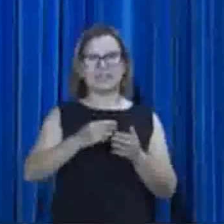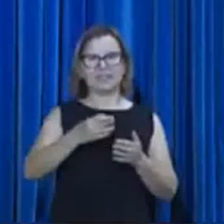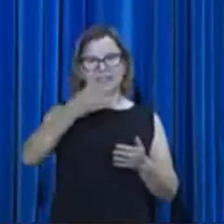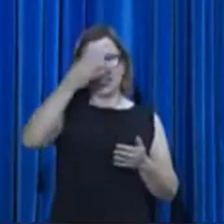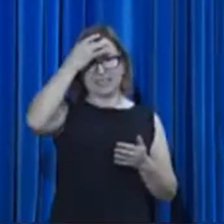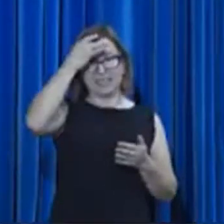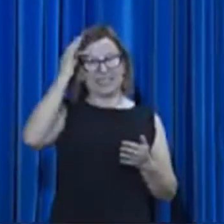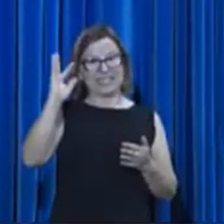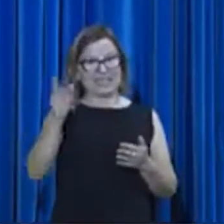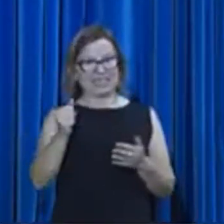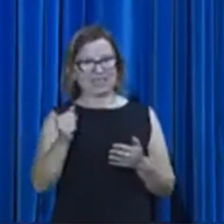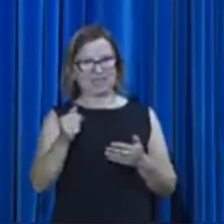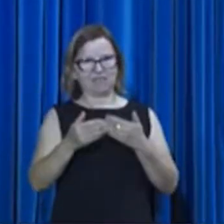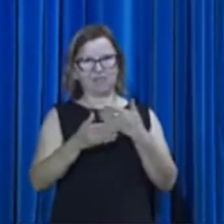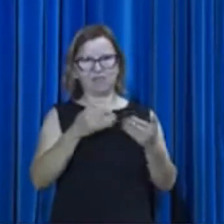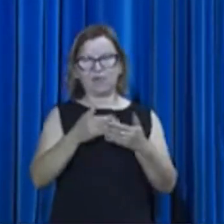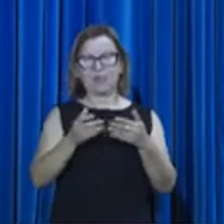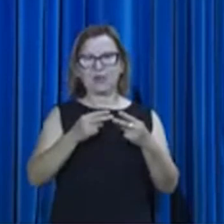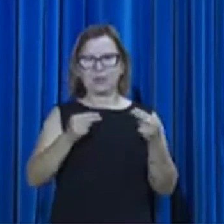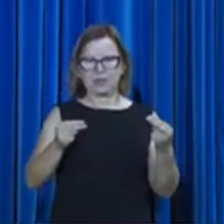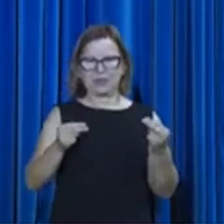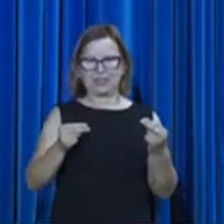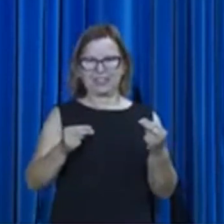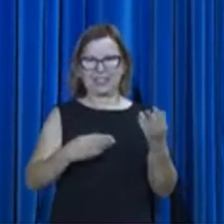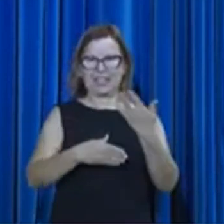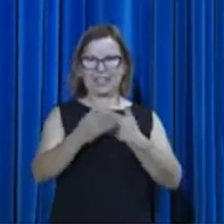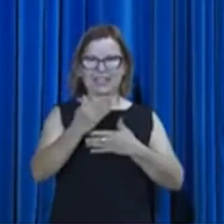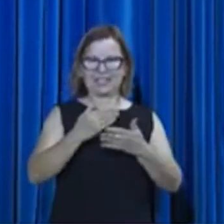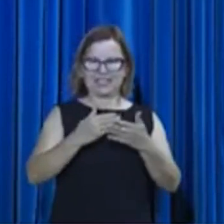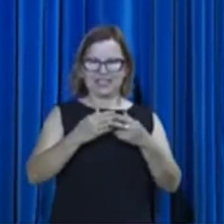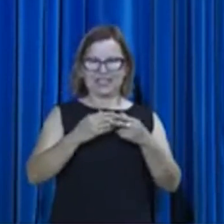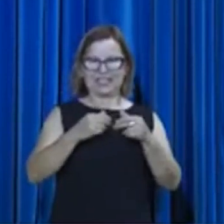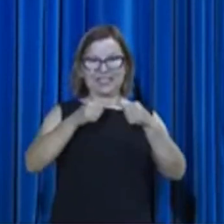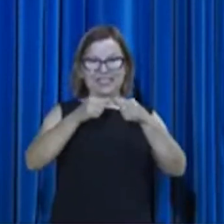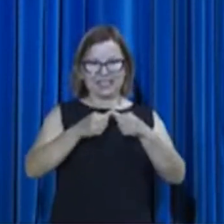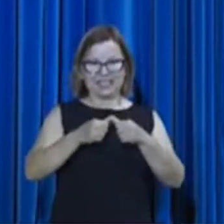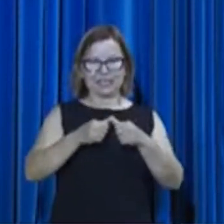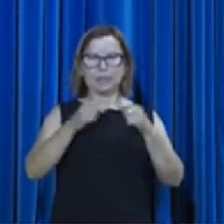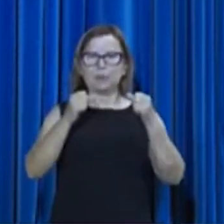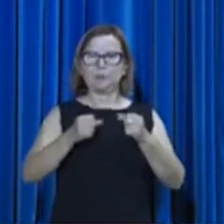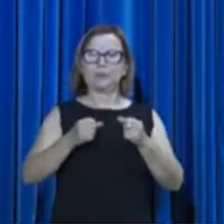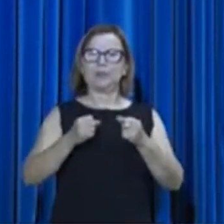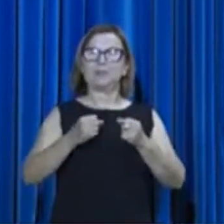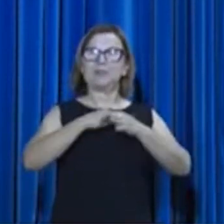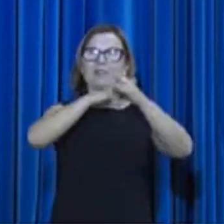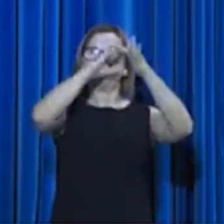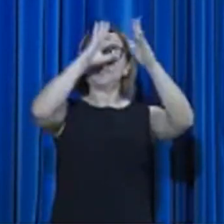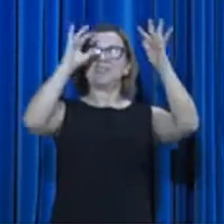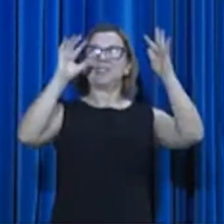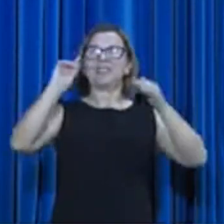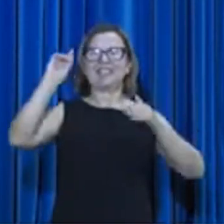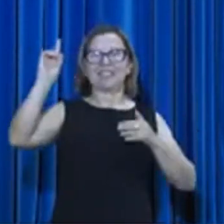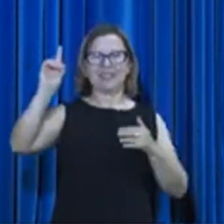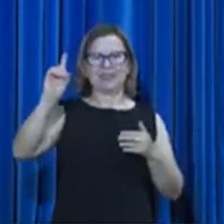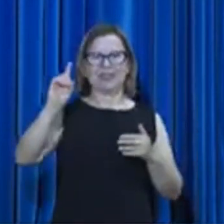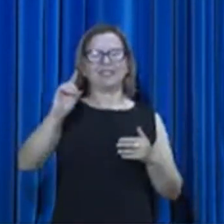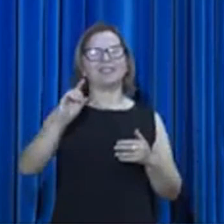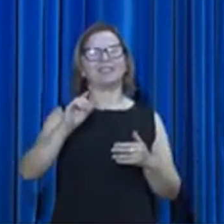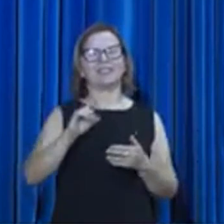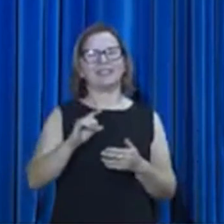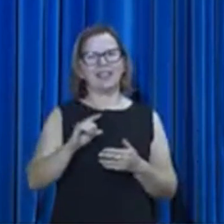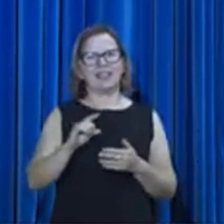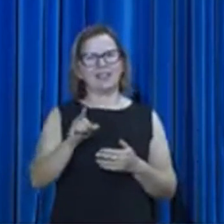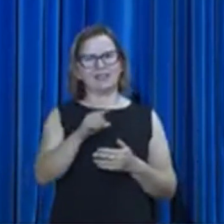Qualquer coisa pela qual possamos glorificar a Deus é um talento. Nossos dons,